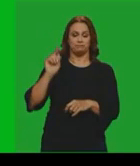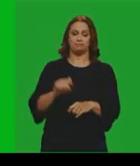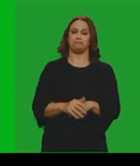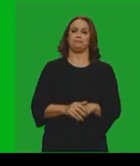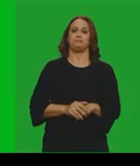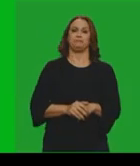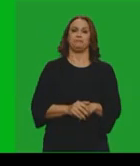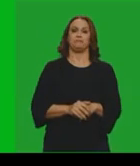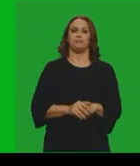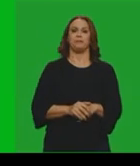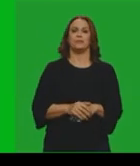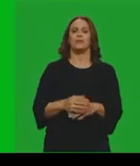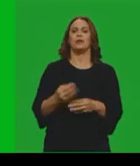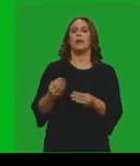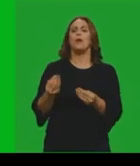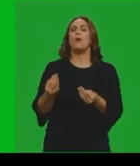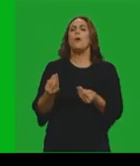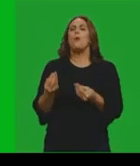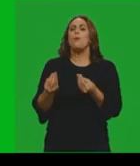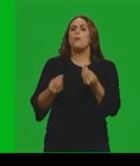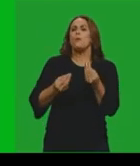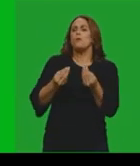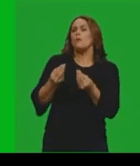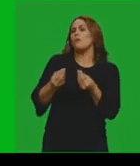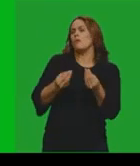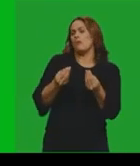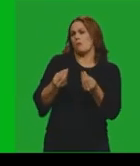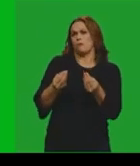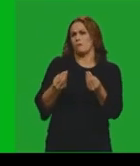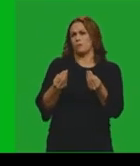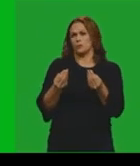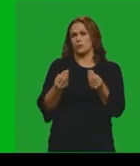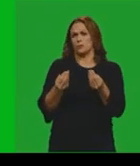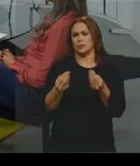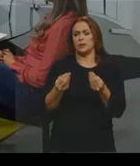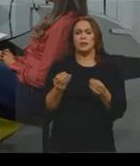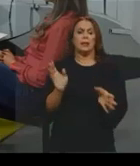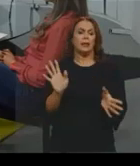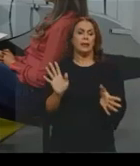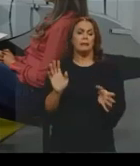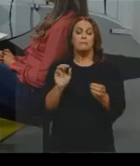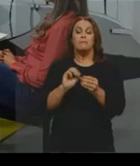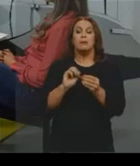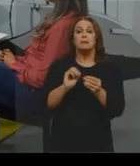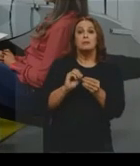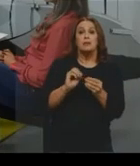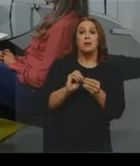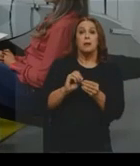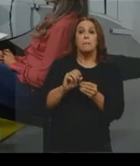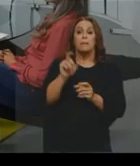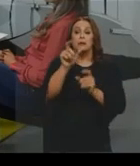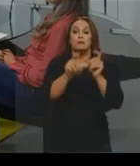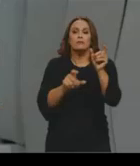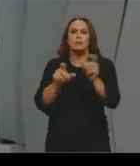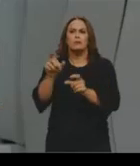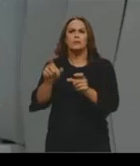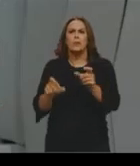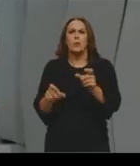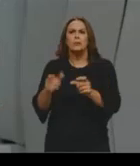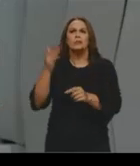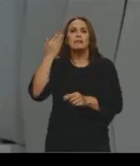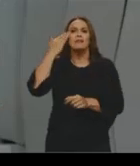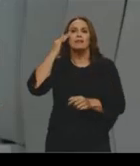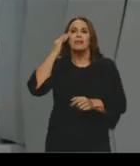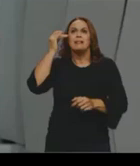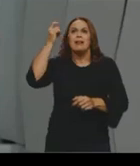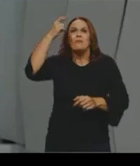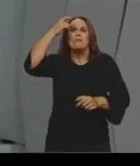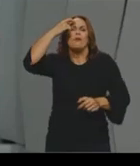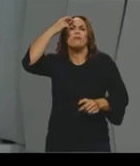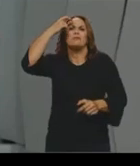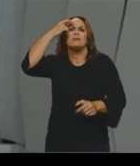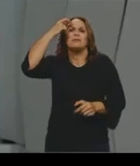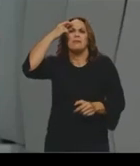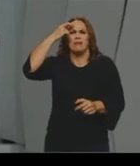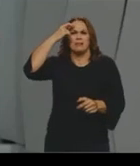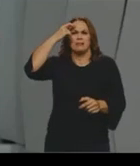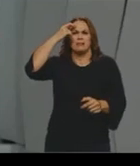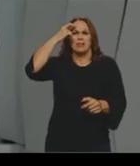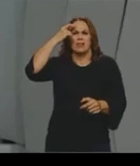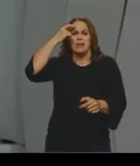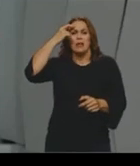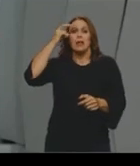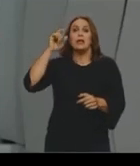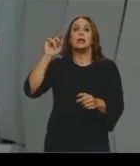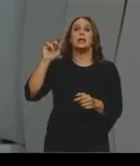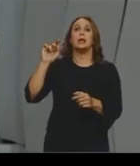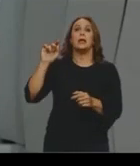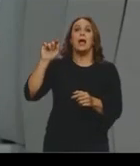tenham mais consciência da importância da história da África para a humanidade? Então, essa pergunta ela vai